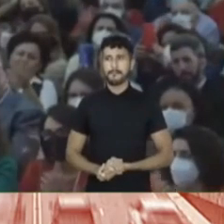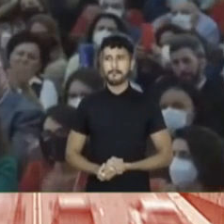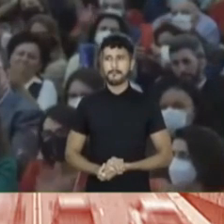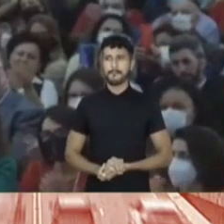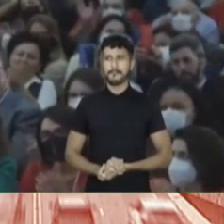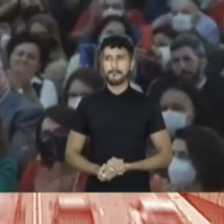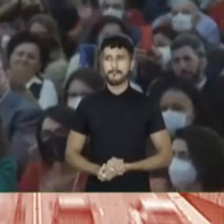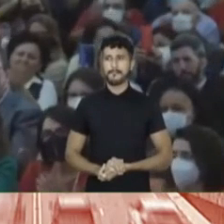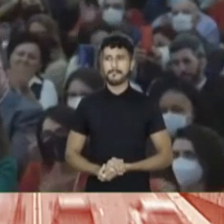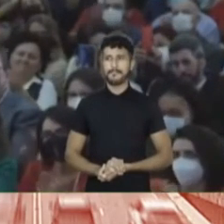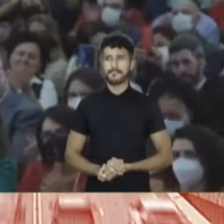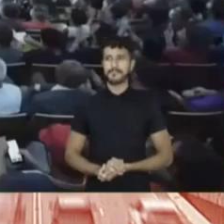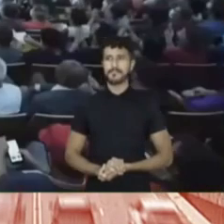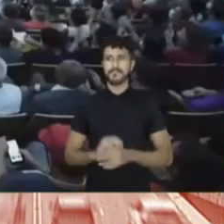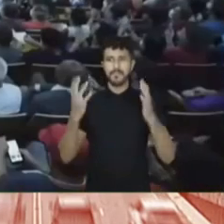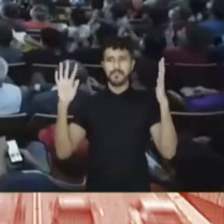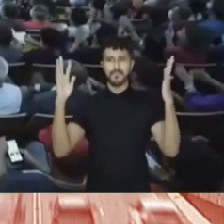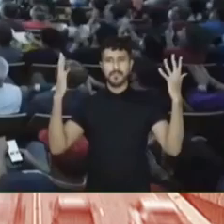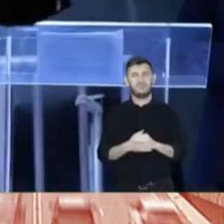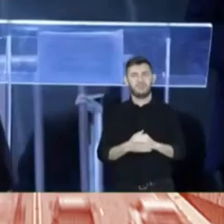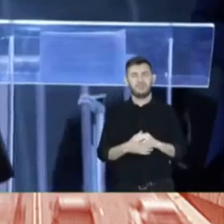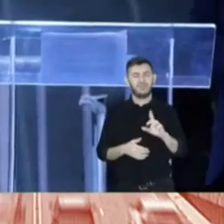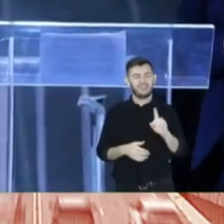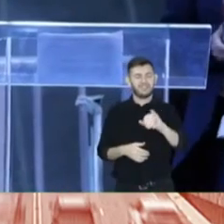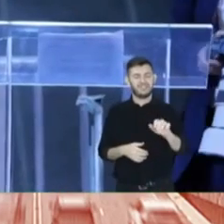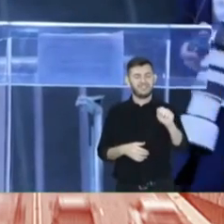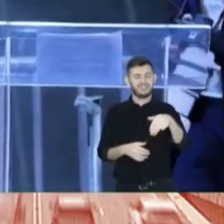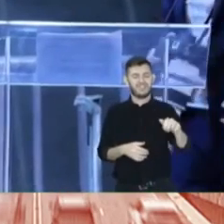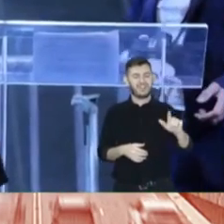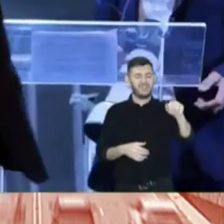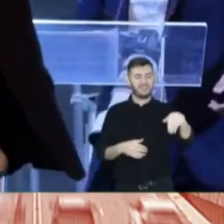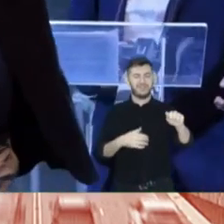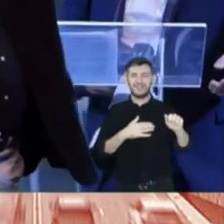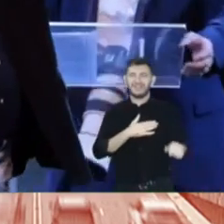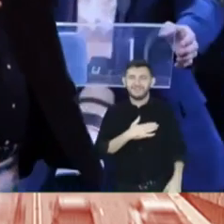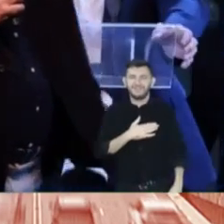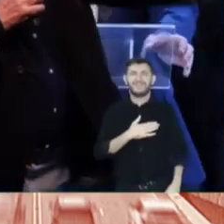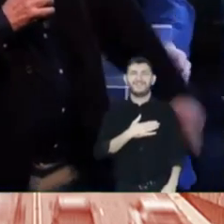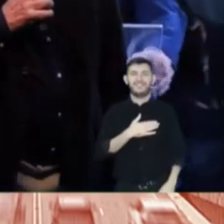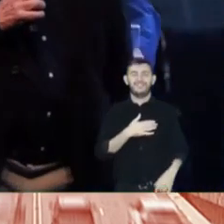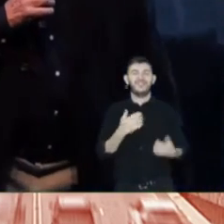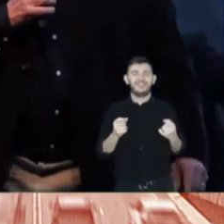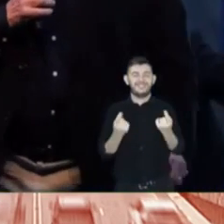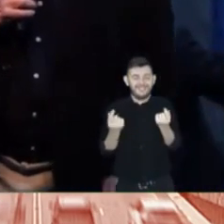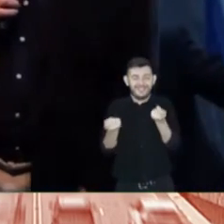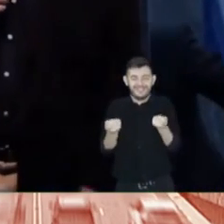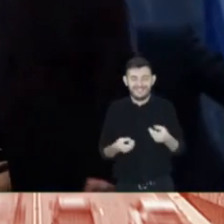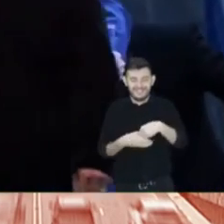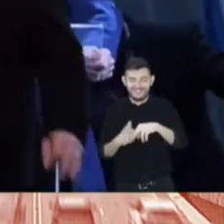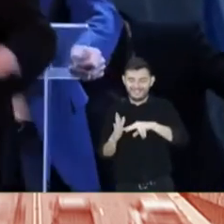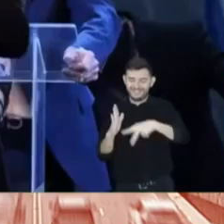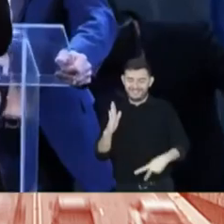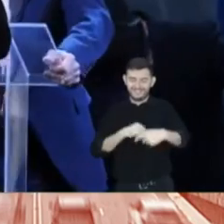Joaquim Barbosa, né? Que foi o condutor do processo conhecido como Mensalão. o André Lara Rezende ontem. Então, esses apoios